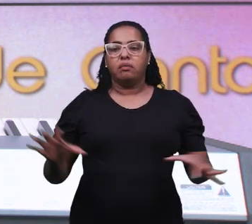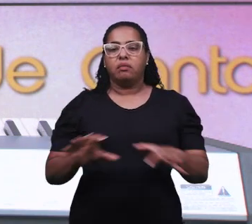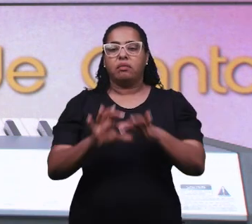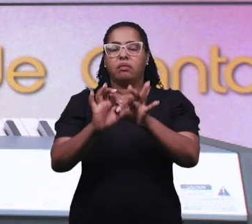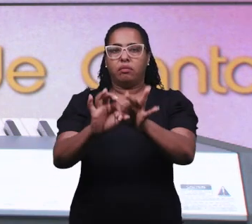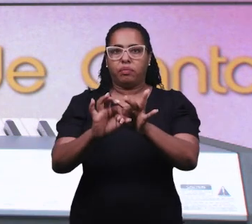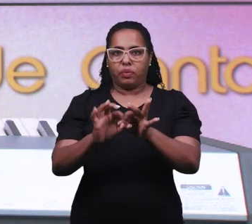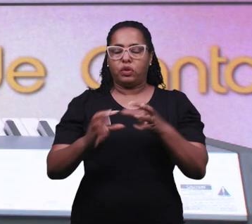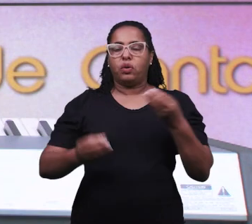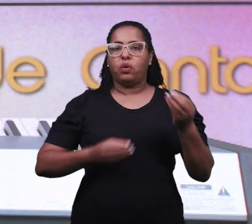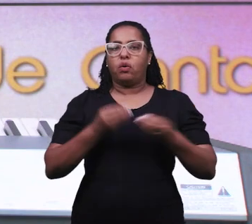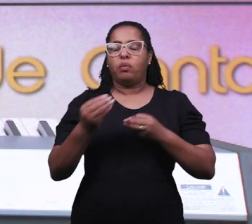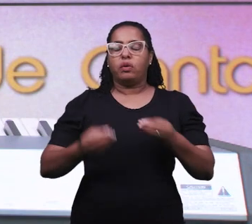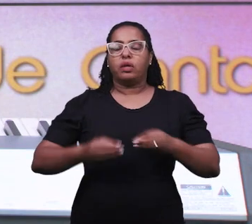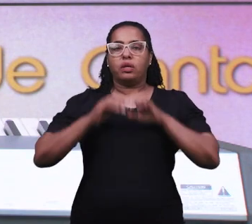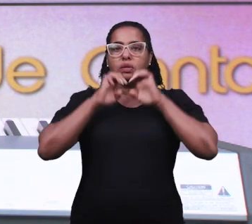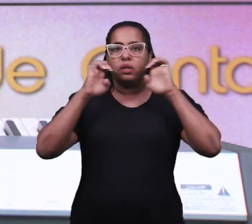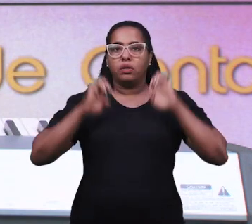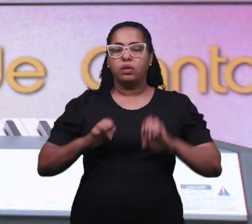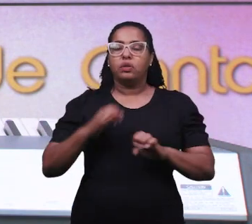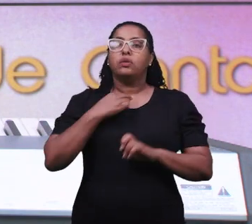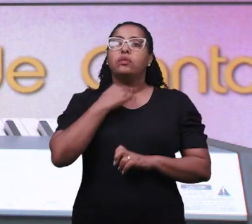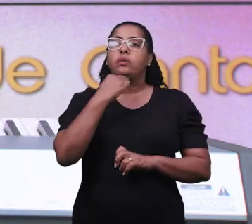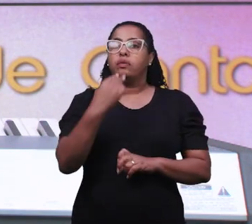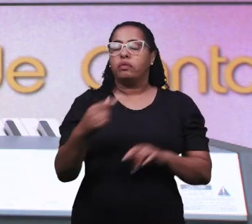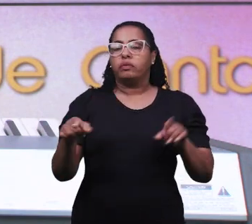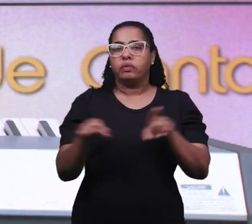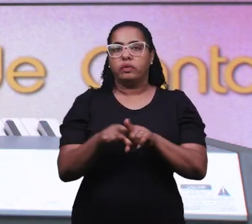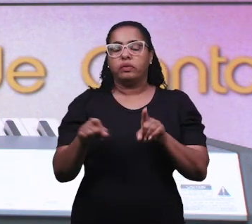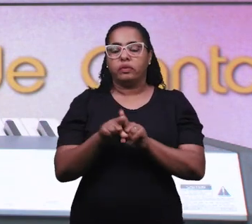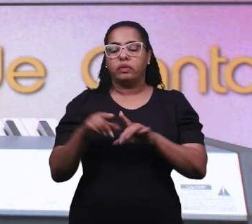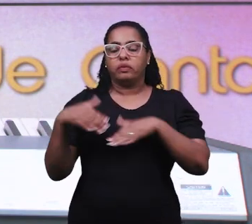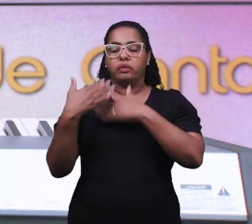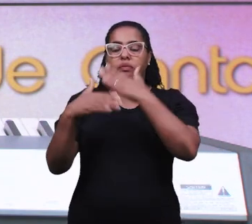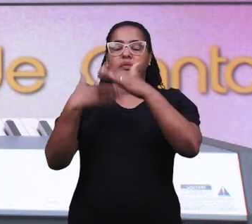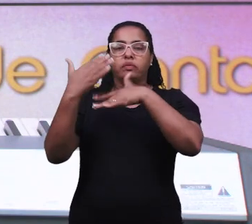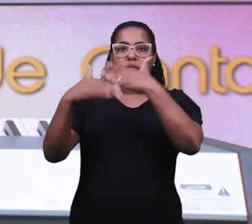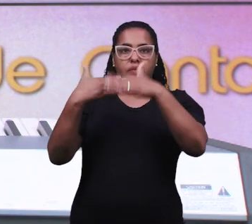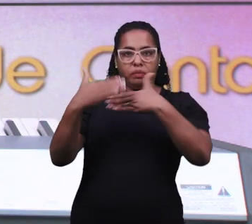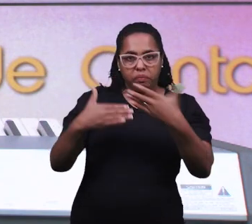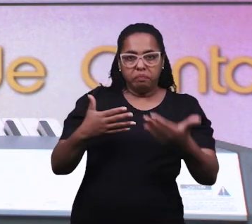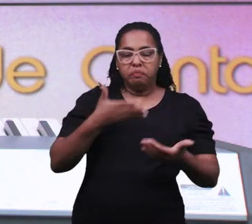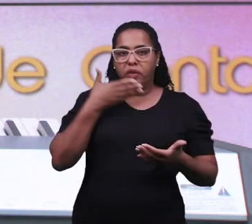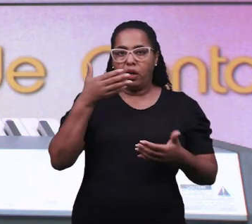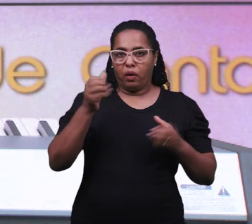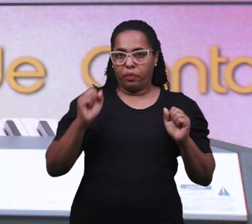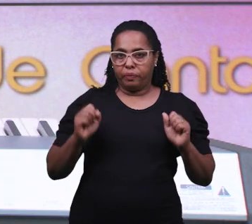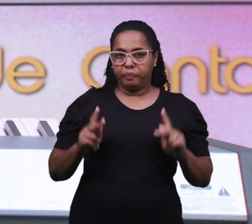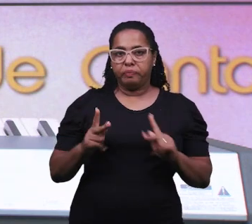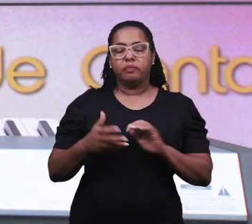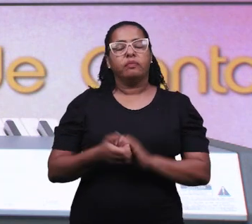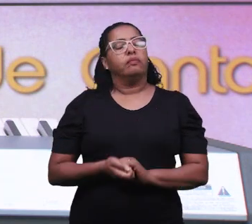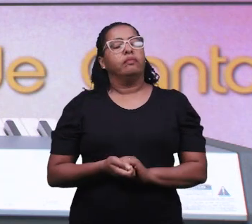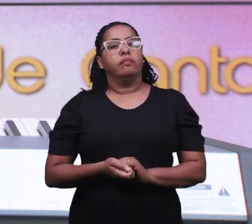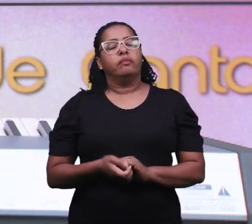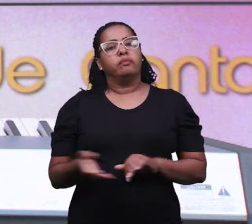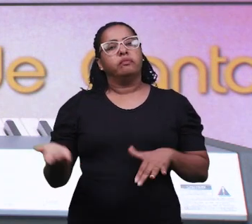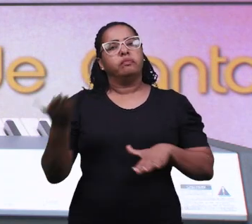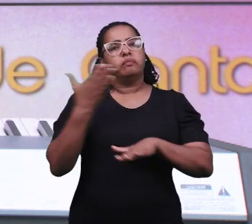ao seu condicionamento vocal. E também servirão para aperfeiçoar esse condicionamento, ok? Vamos aos